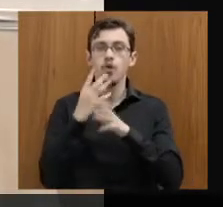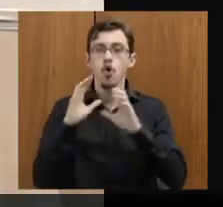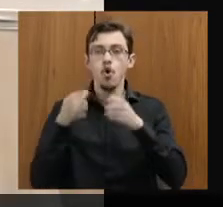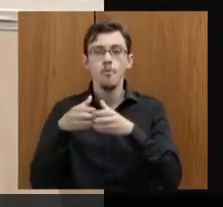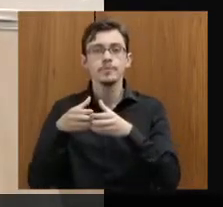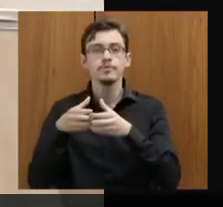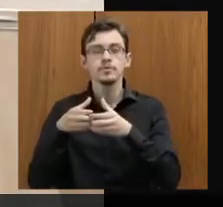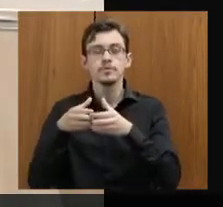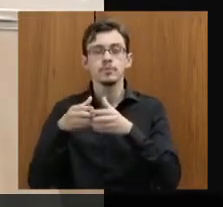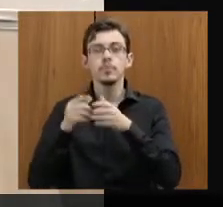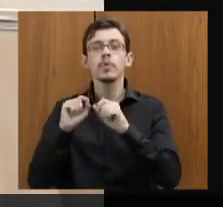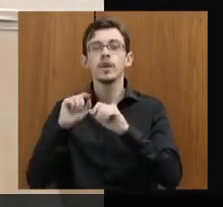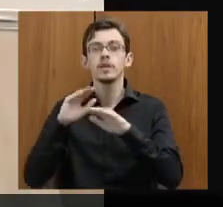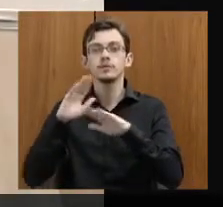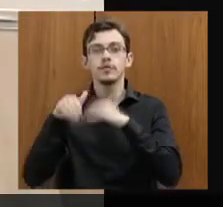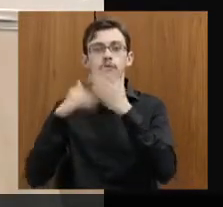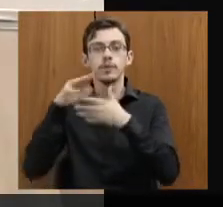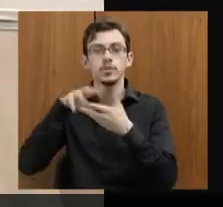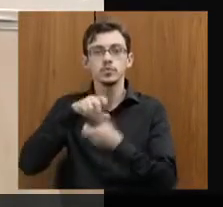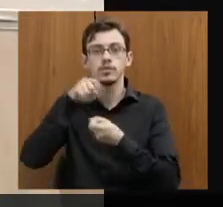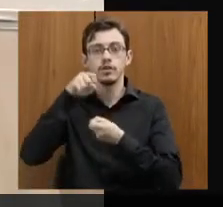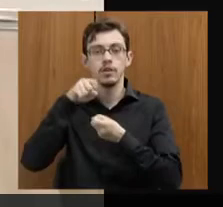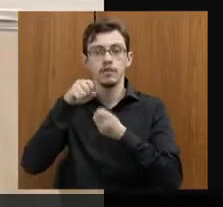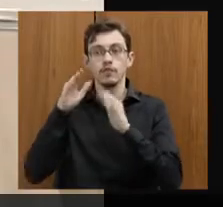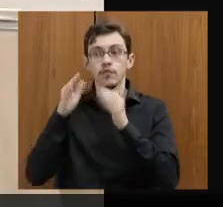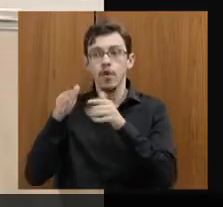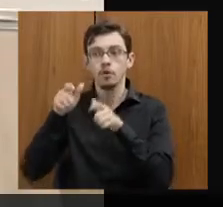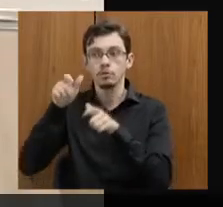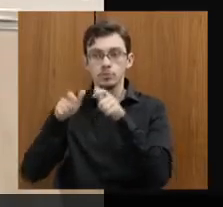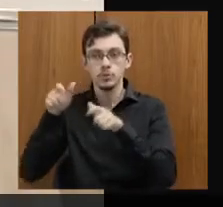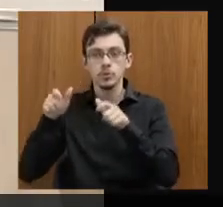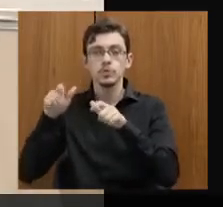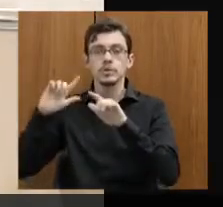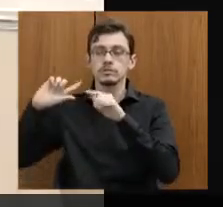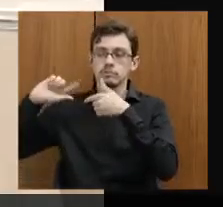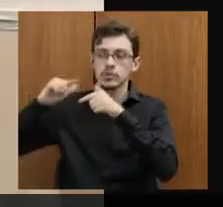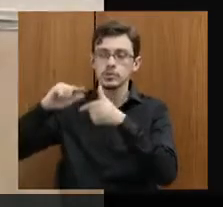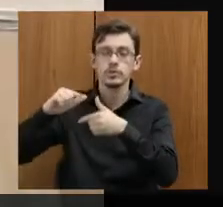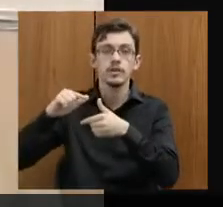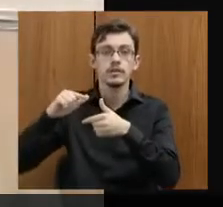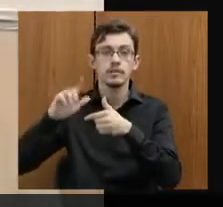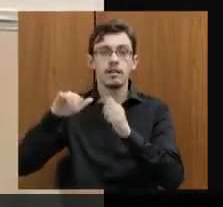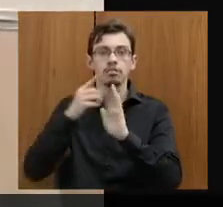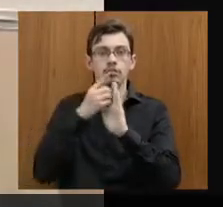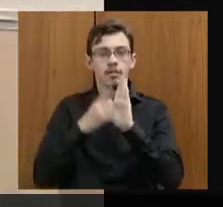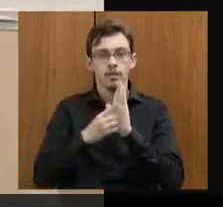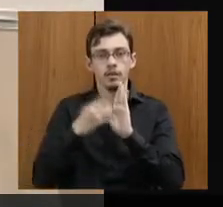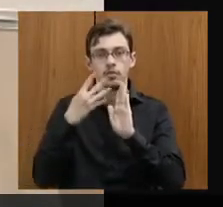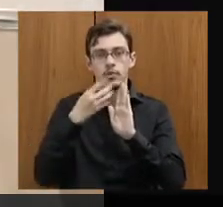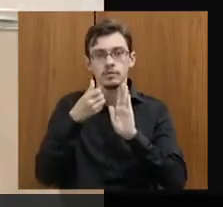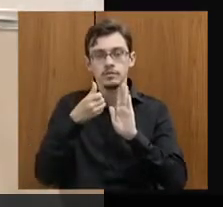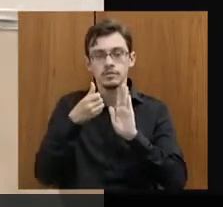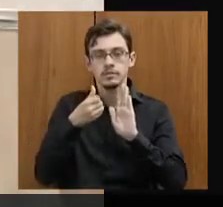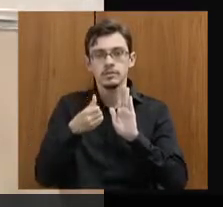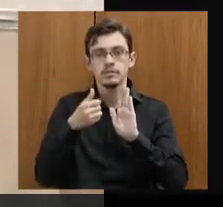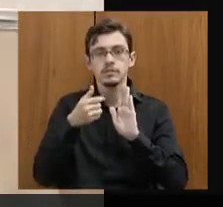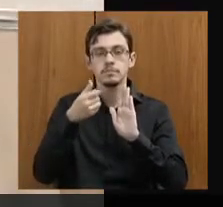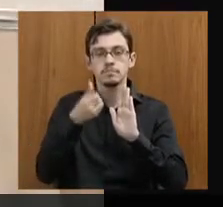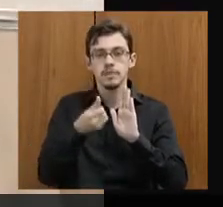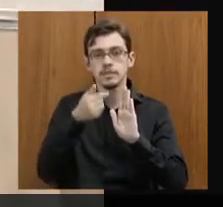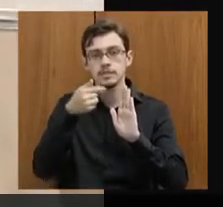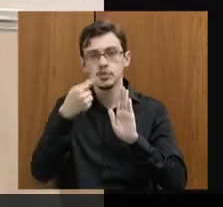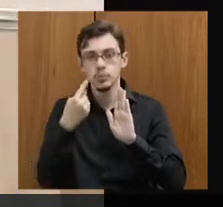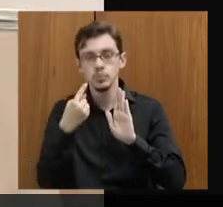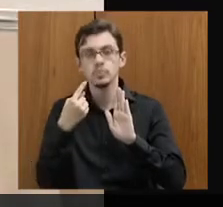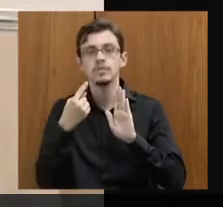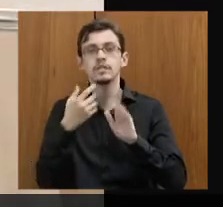para o desenvolvimento sustentável para povos e comunidades tradicionais através do Decreto 4667 um de 16